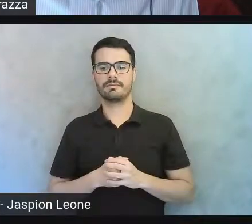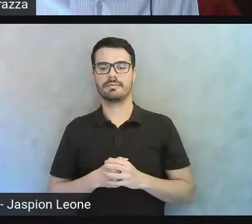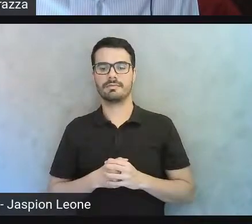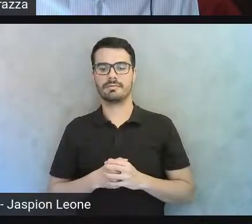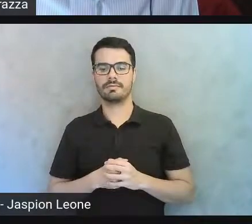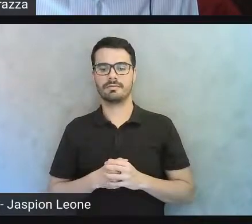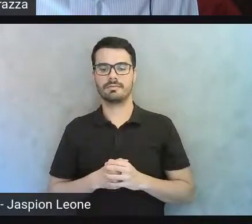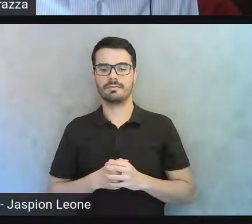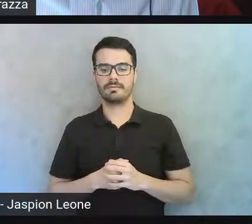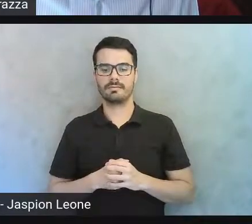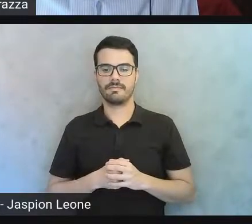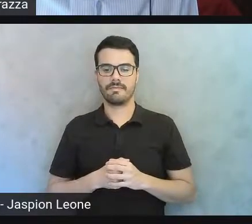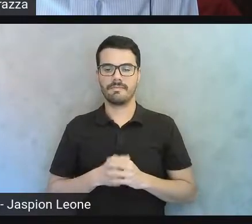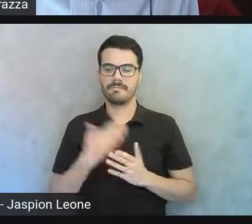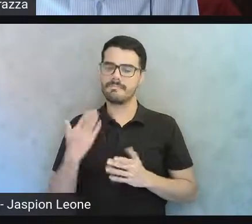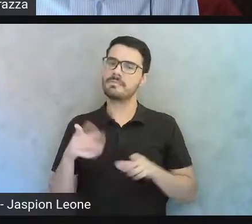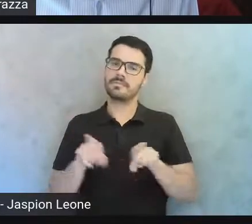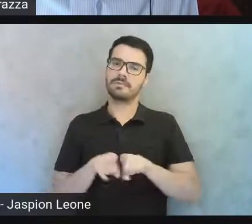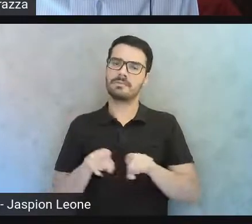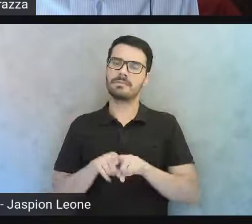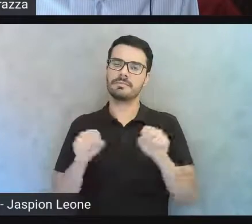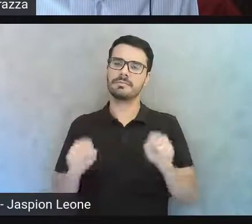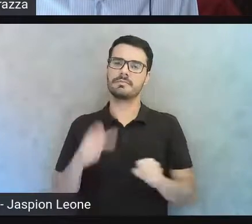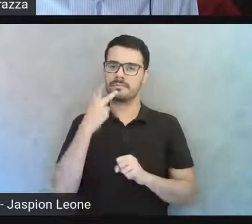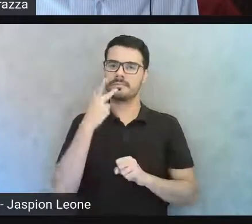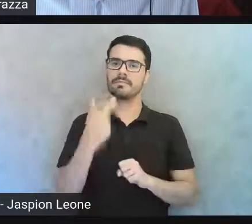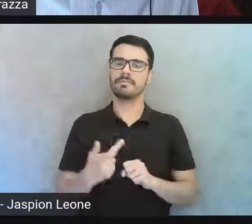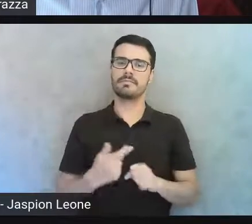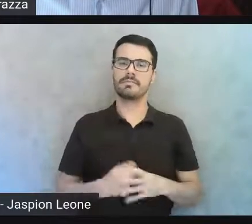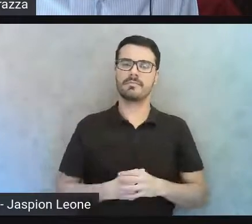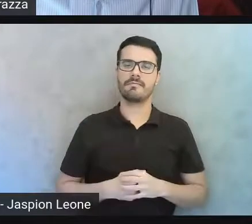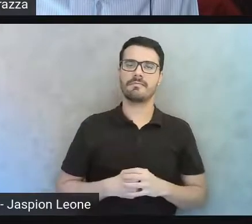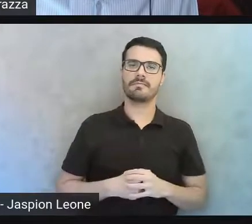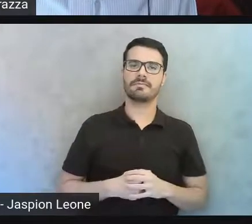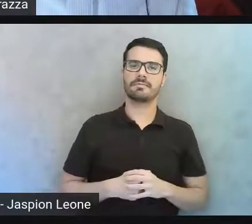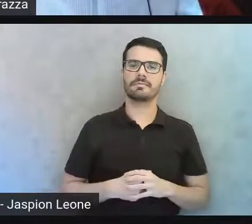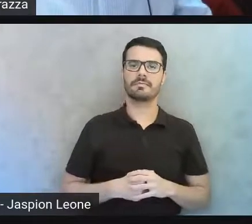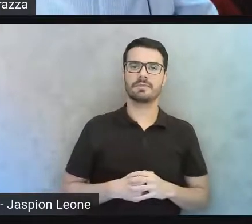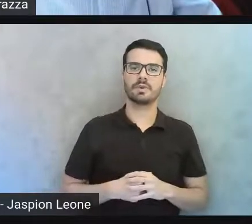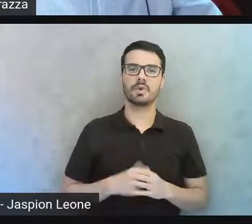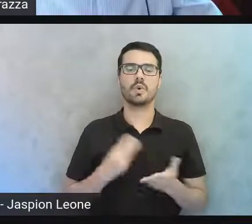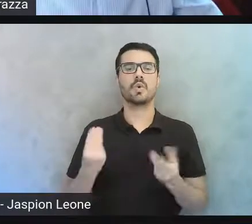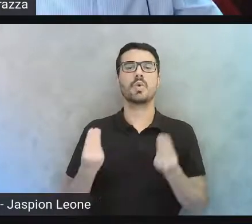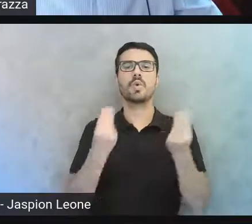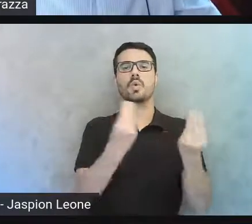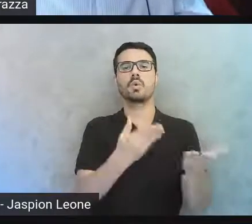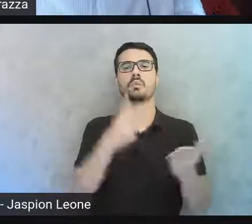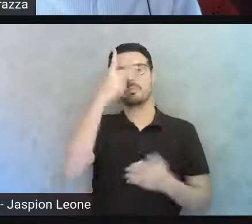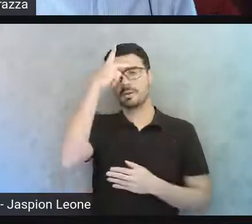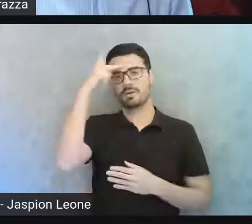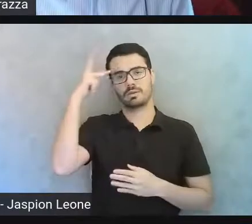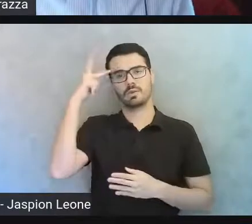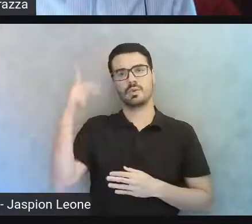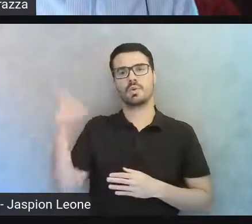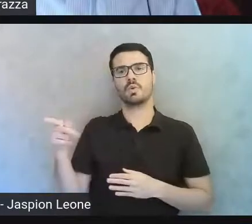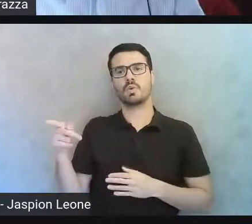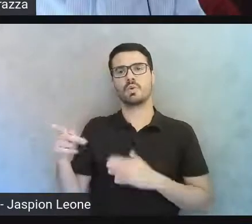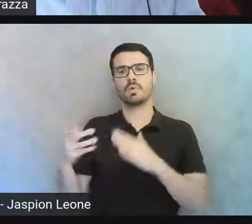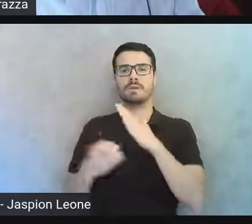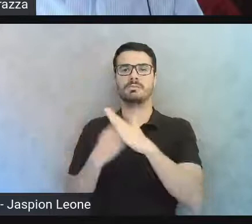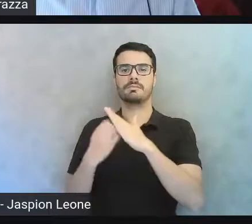considerações dele, que você também faça as suas em relação às contribuições de pessoas jurídicas, ainda que